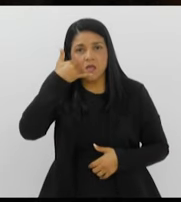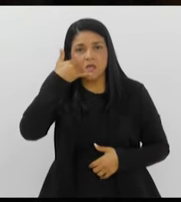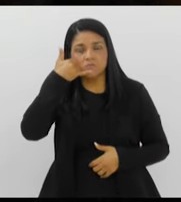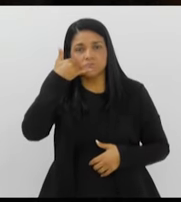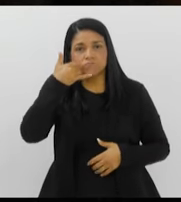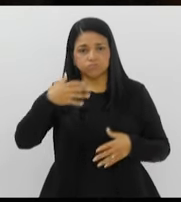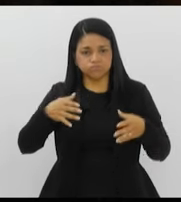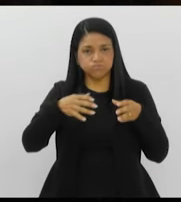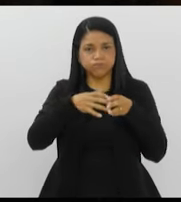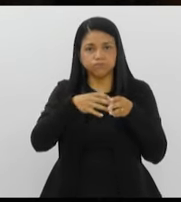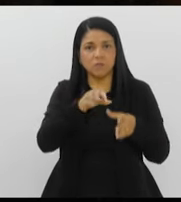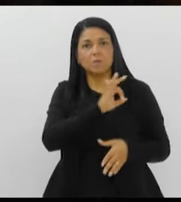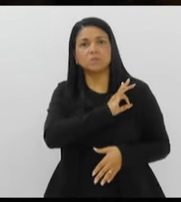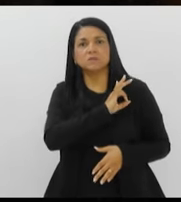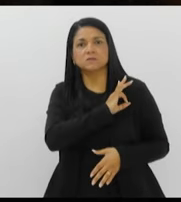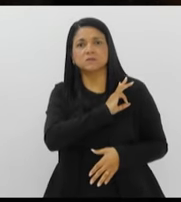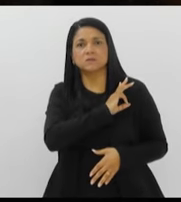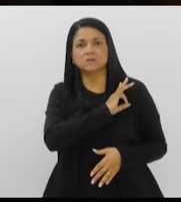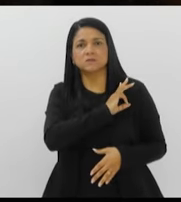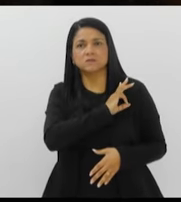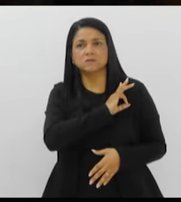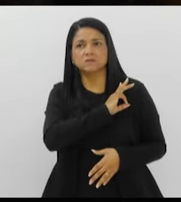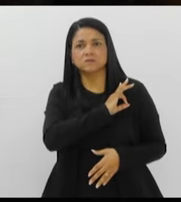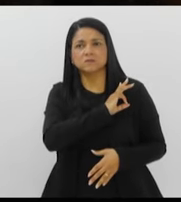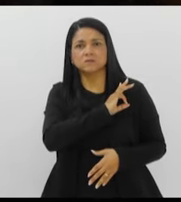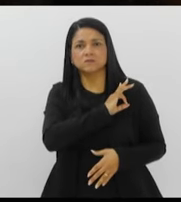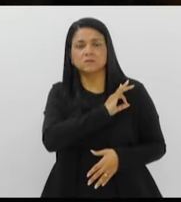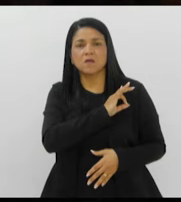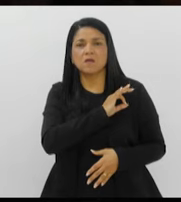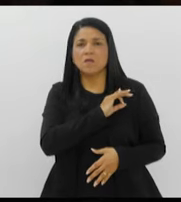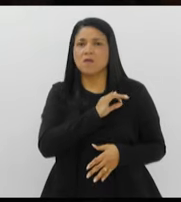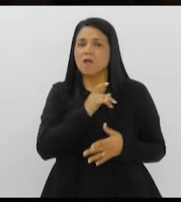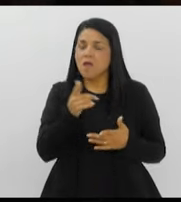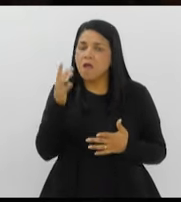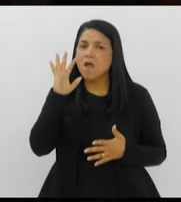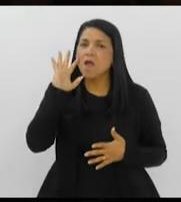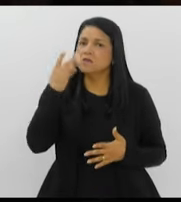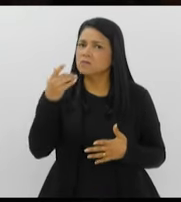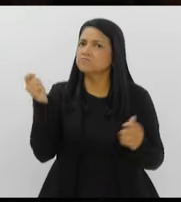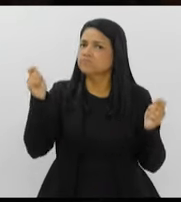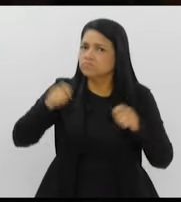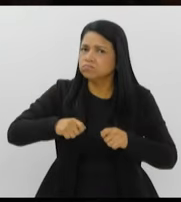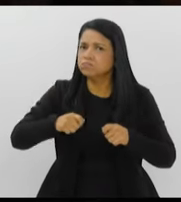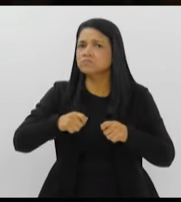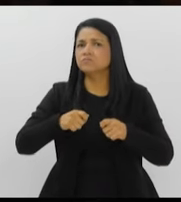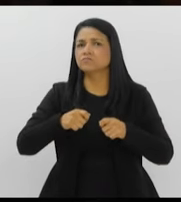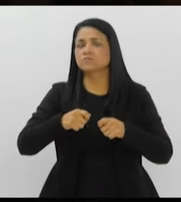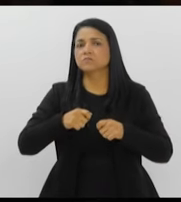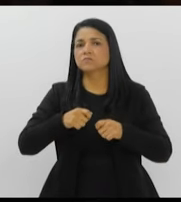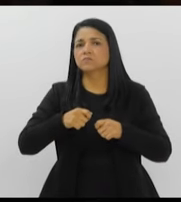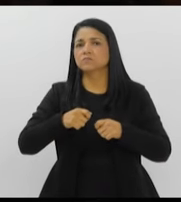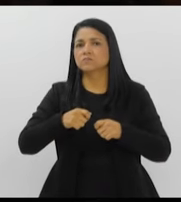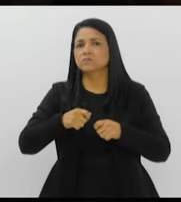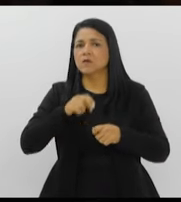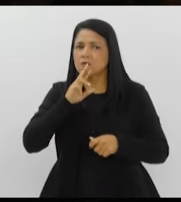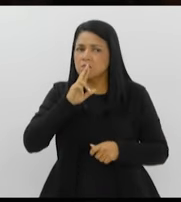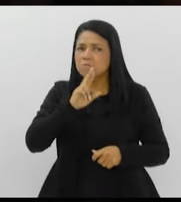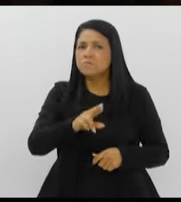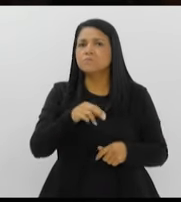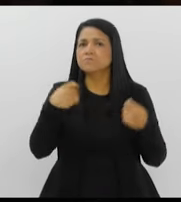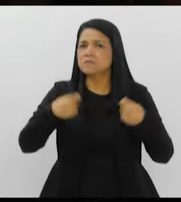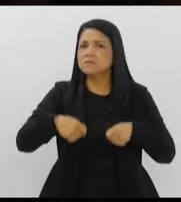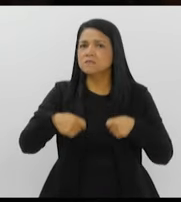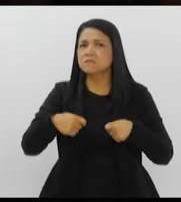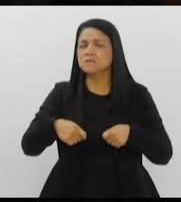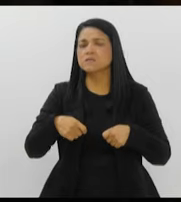acho que com pouca coisa se resolve. O recado tem que chegar, e o dono